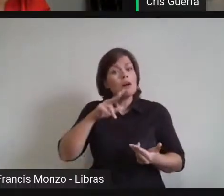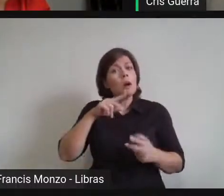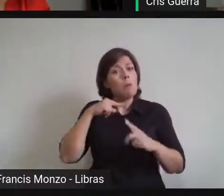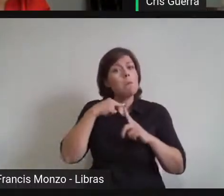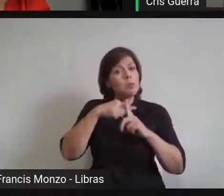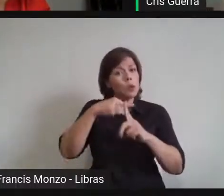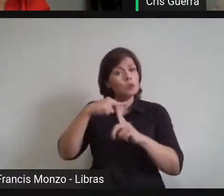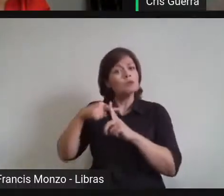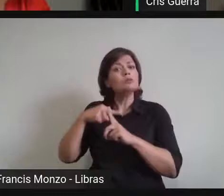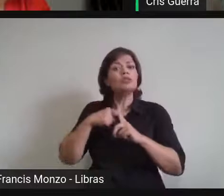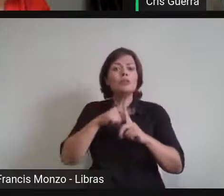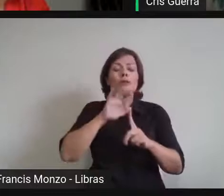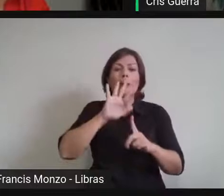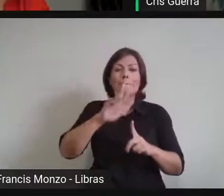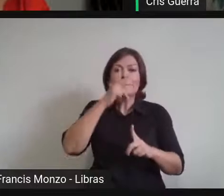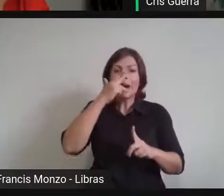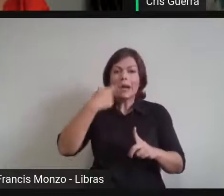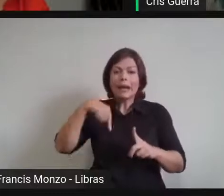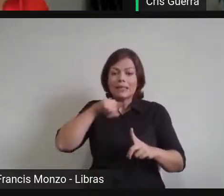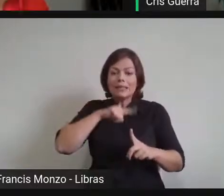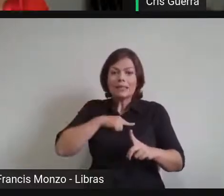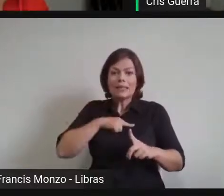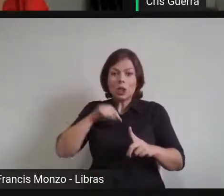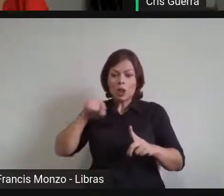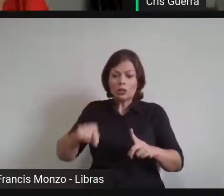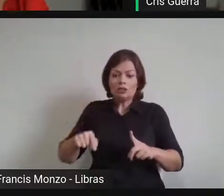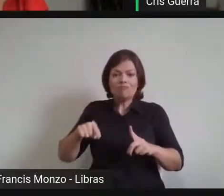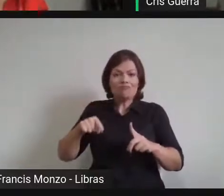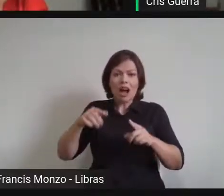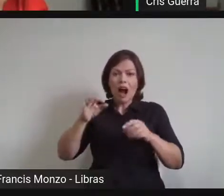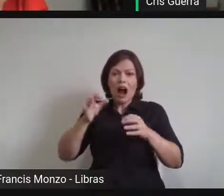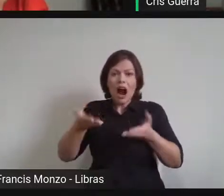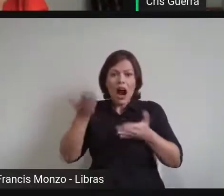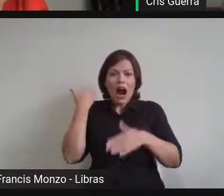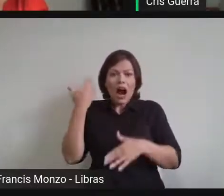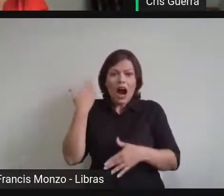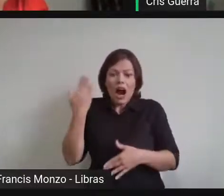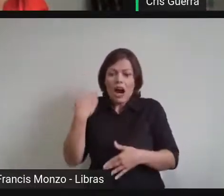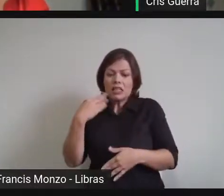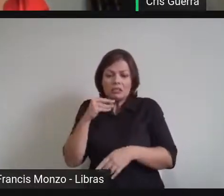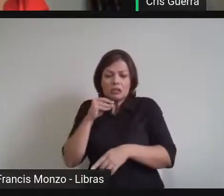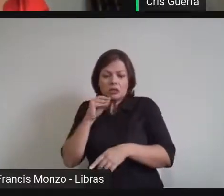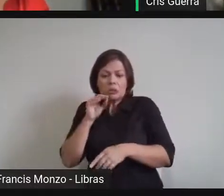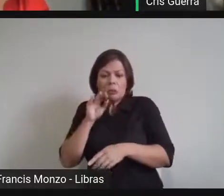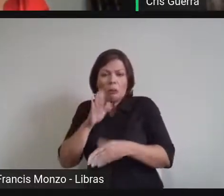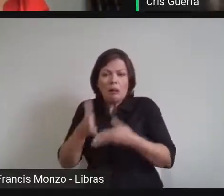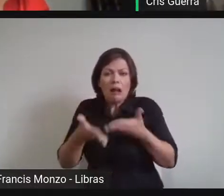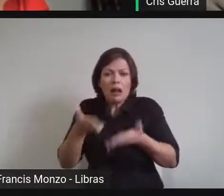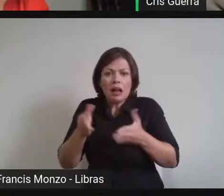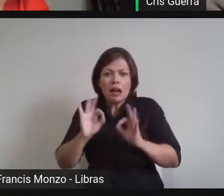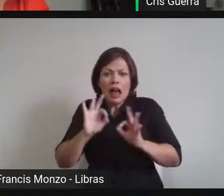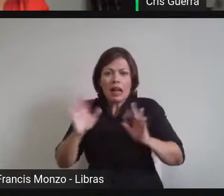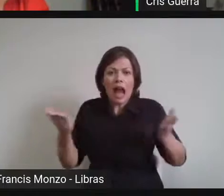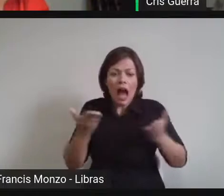de um extremo para tentar chegar num outro extremo, que é o extremo assim, não, porque aí eu tenho que dar